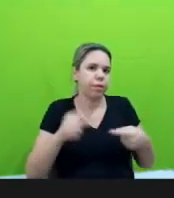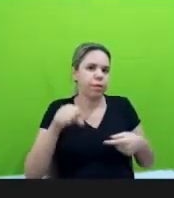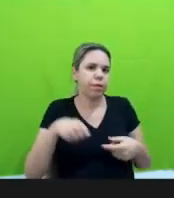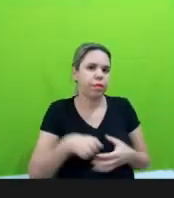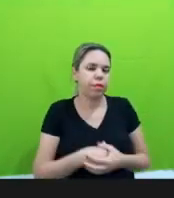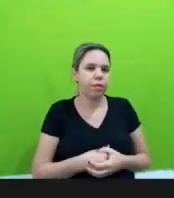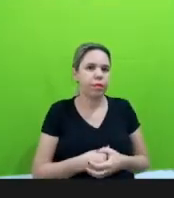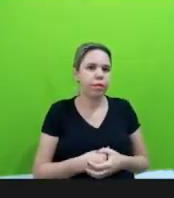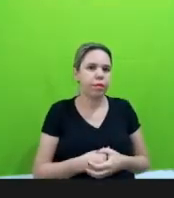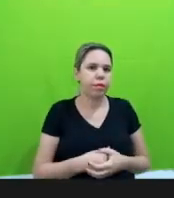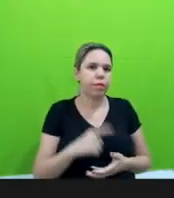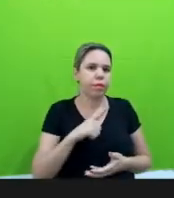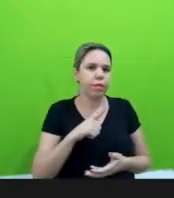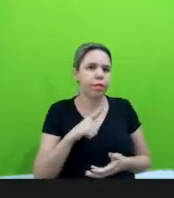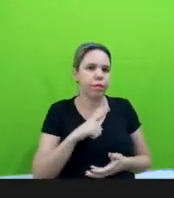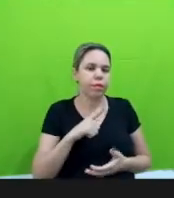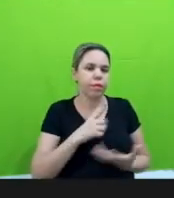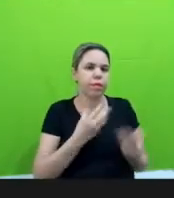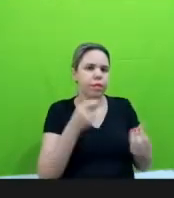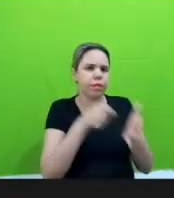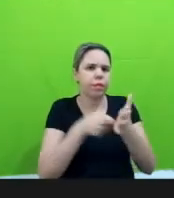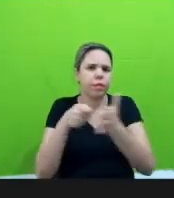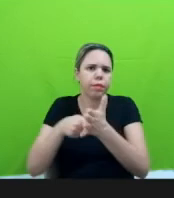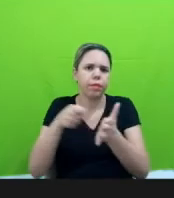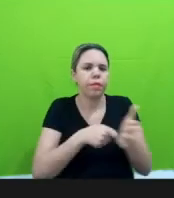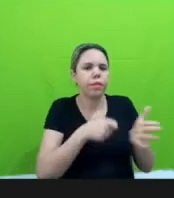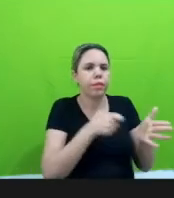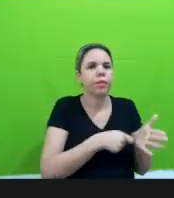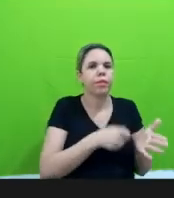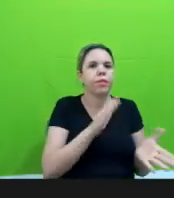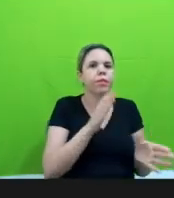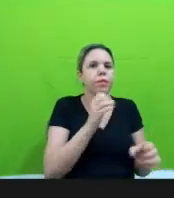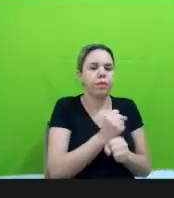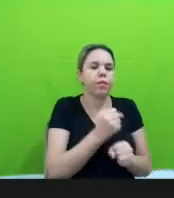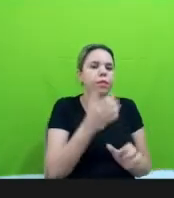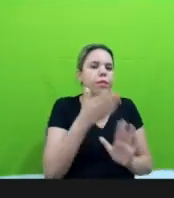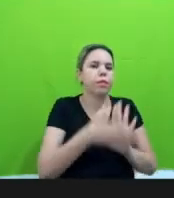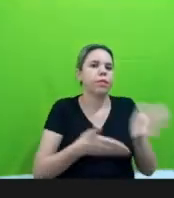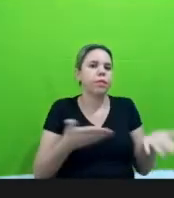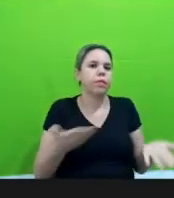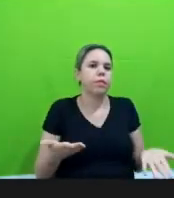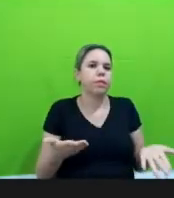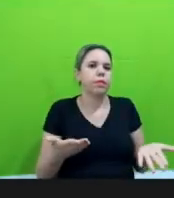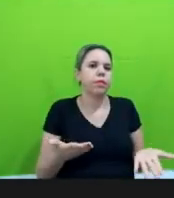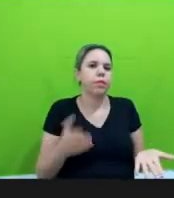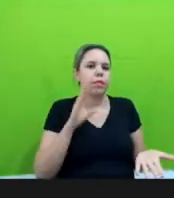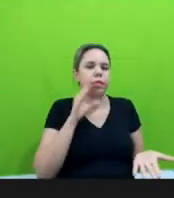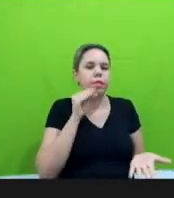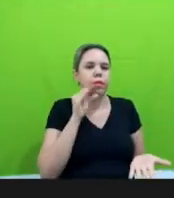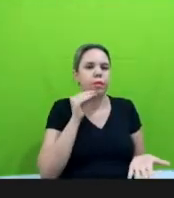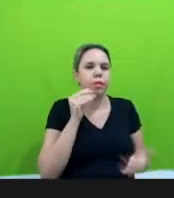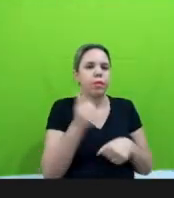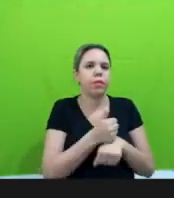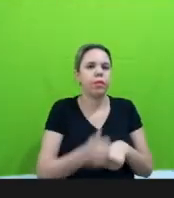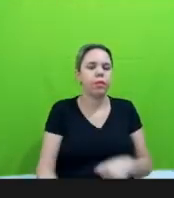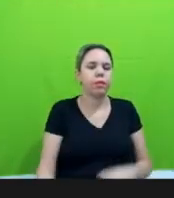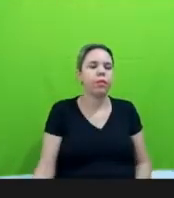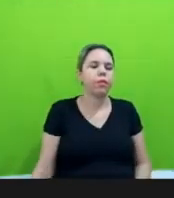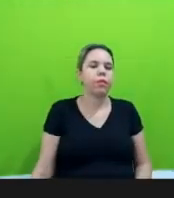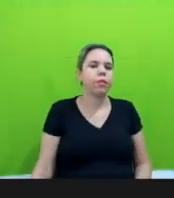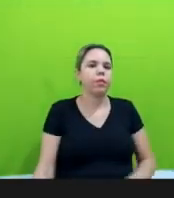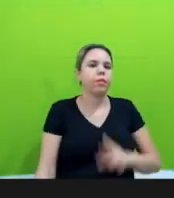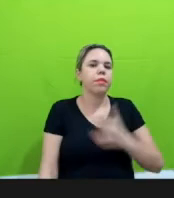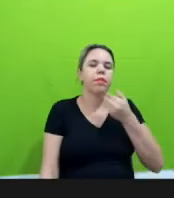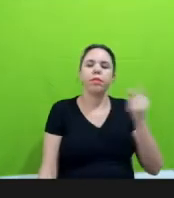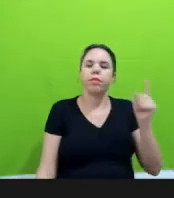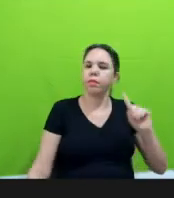aí existe ainda muita resistência a prestar contas por parte do funcionalismo público em geral. Não é fácil